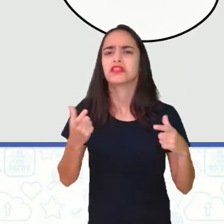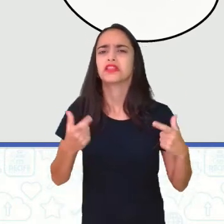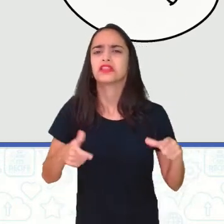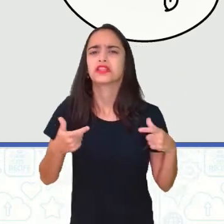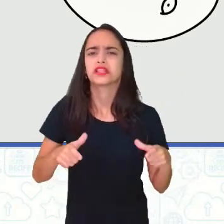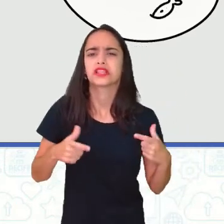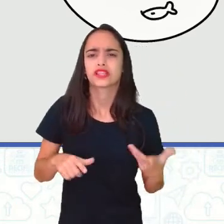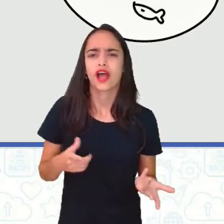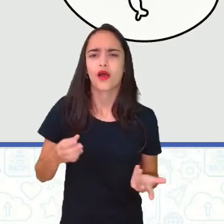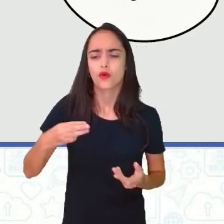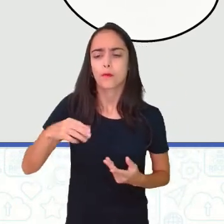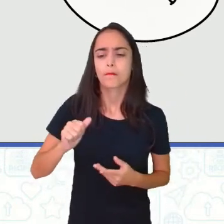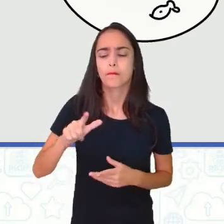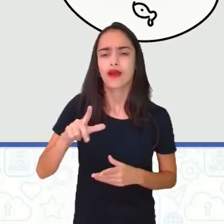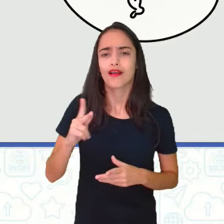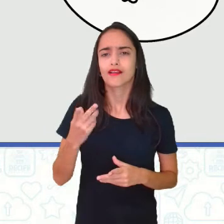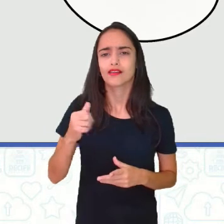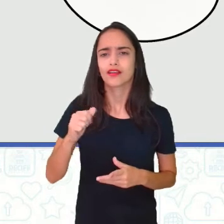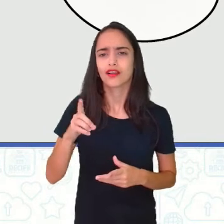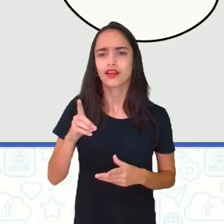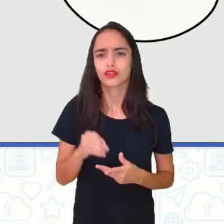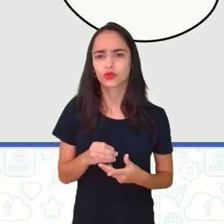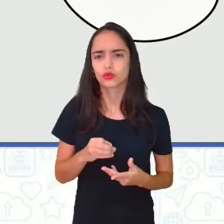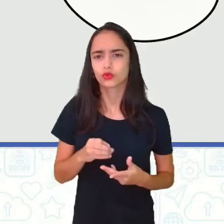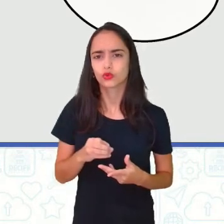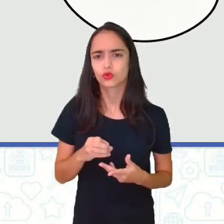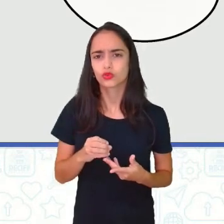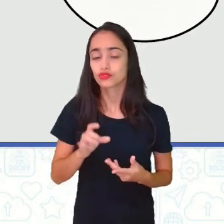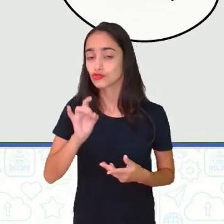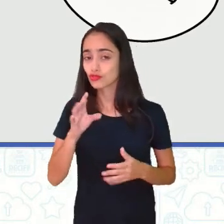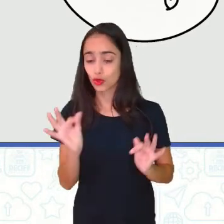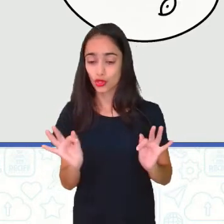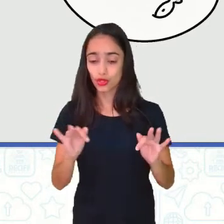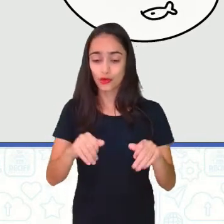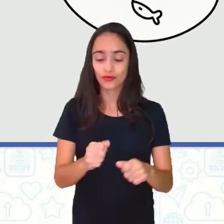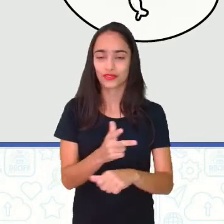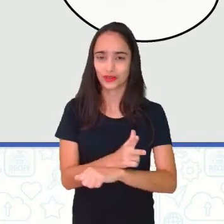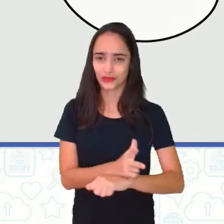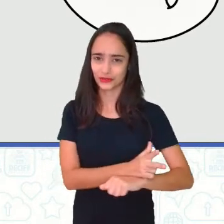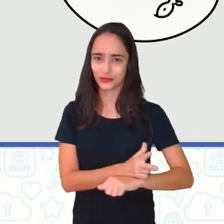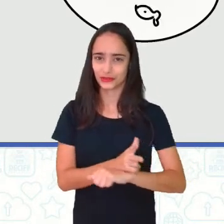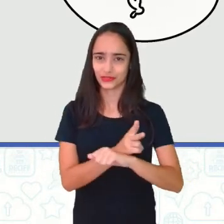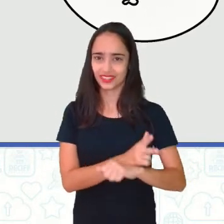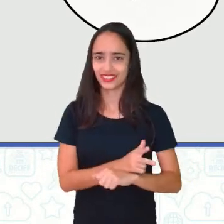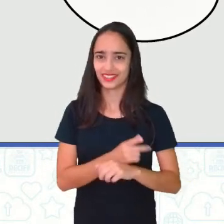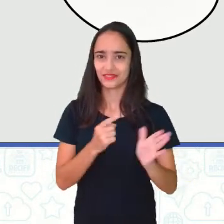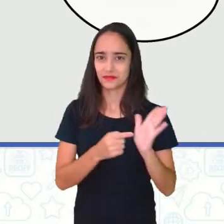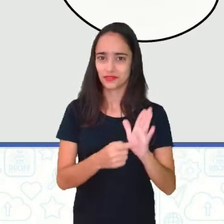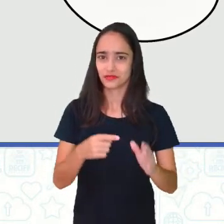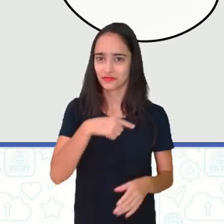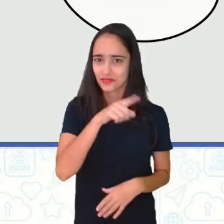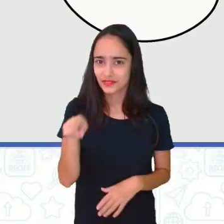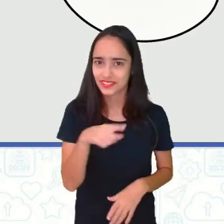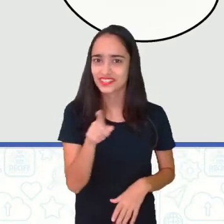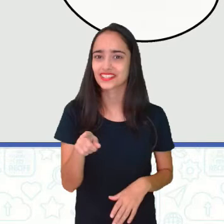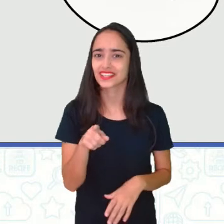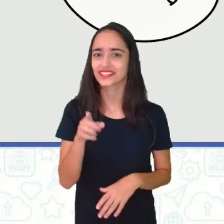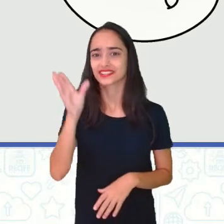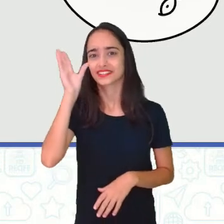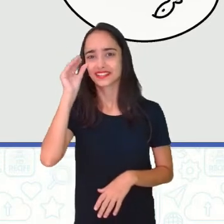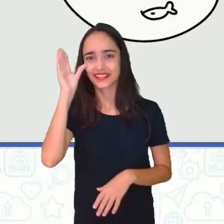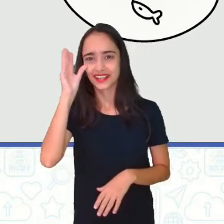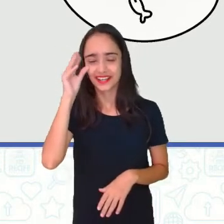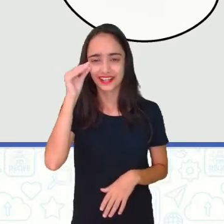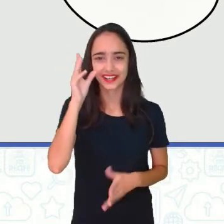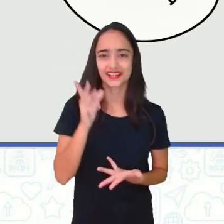aparece no fim do vídeo e assim, bem camufladinho. Eu vou deixar para vocês serem